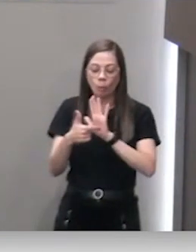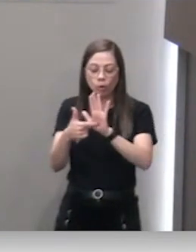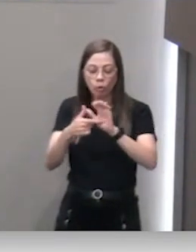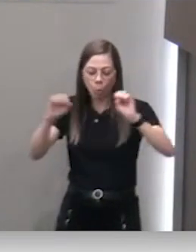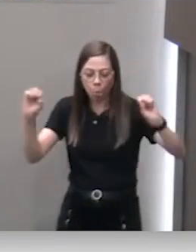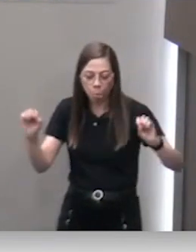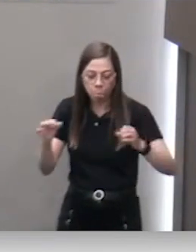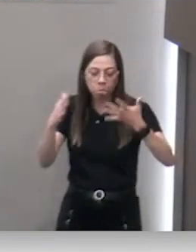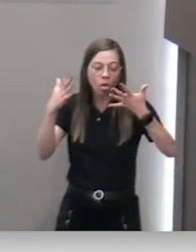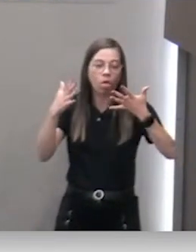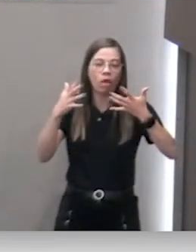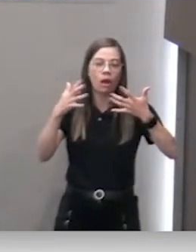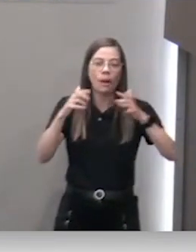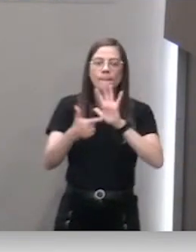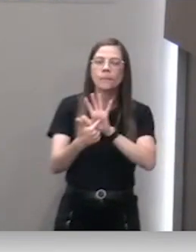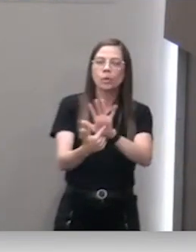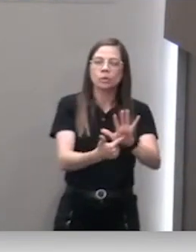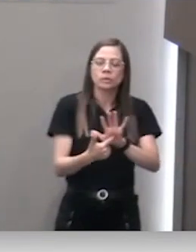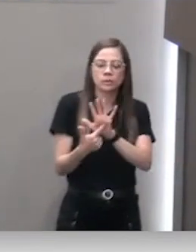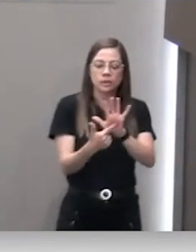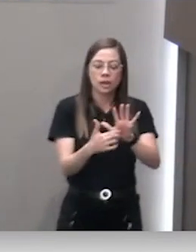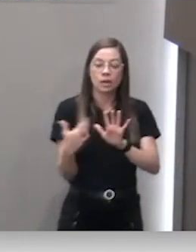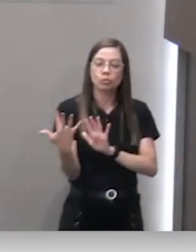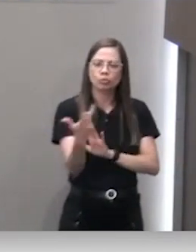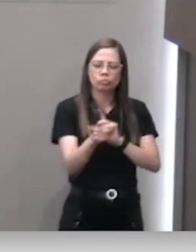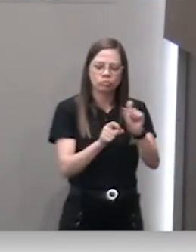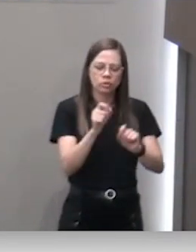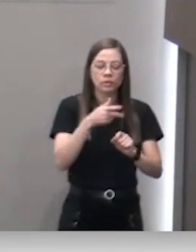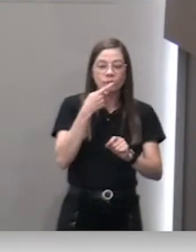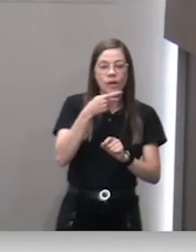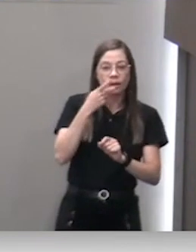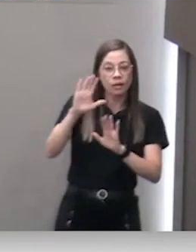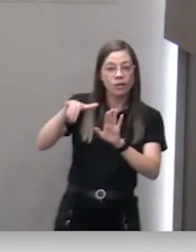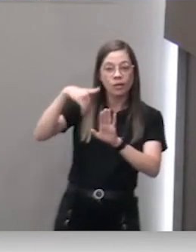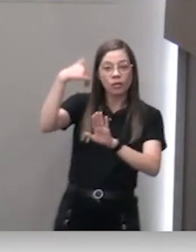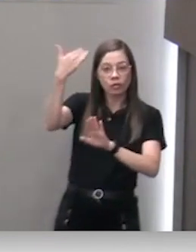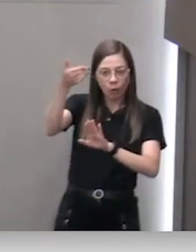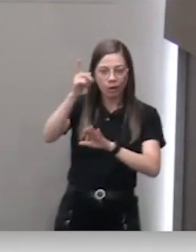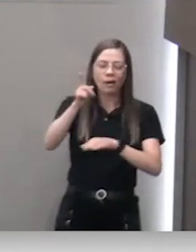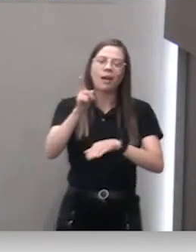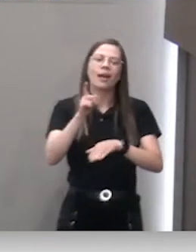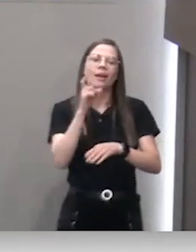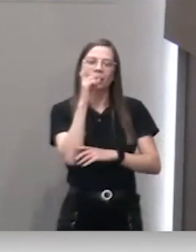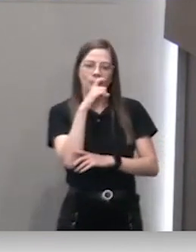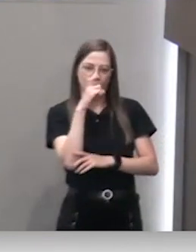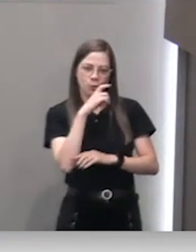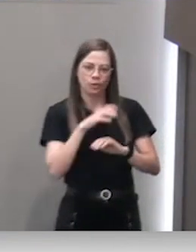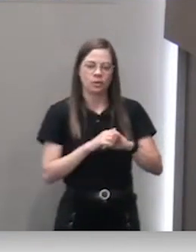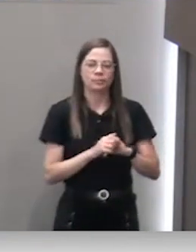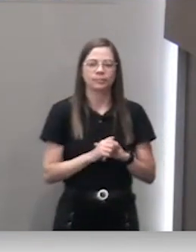quando eles revelaram que tudo o que eles falavam para fora era mentira.